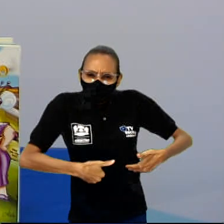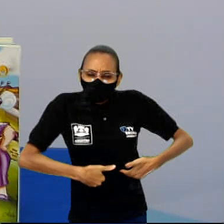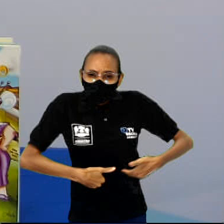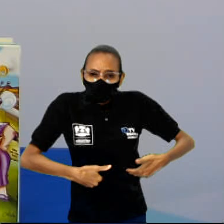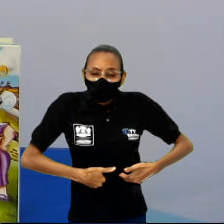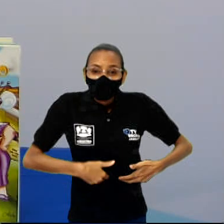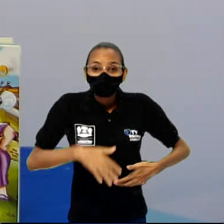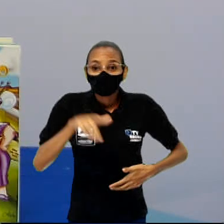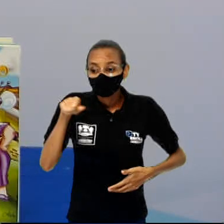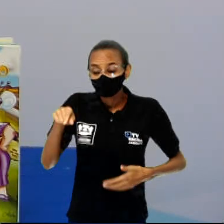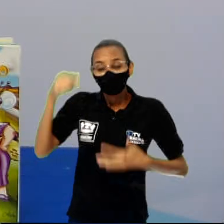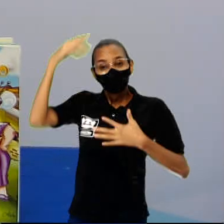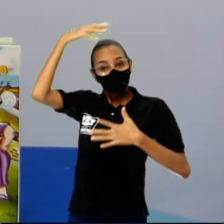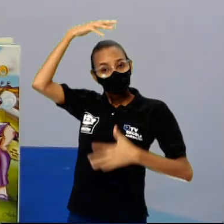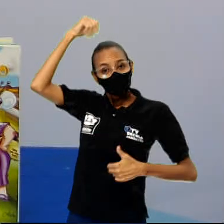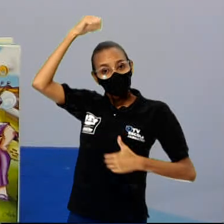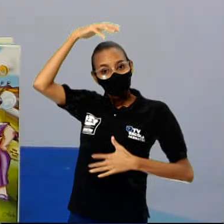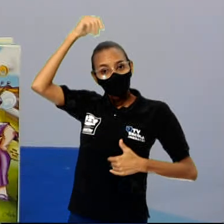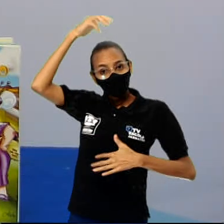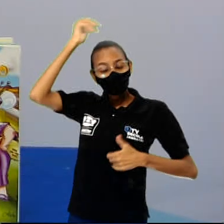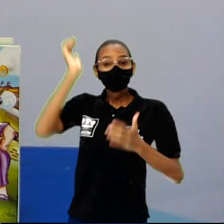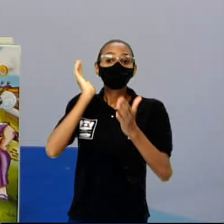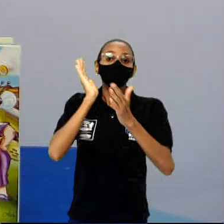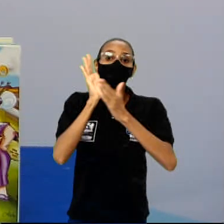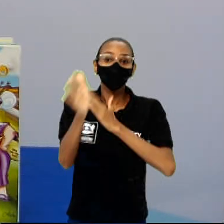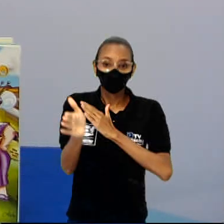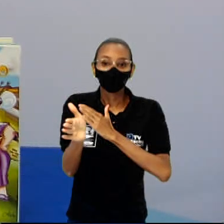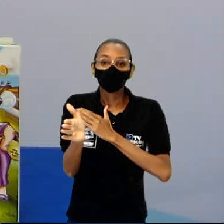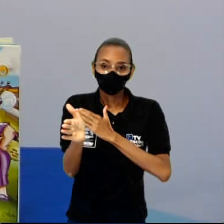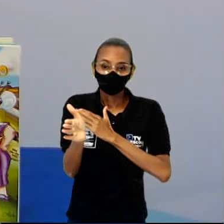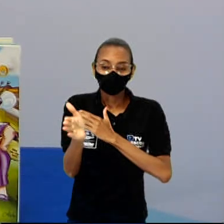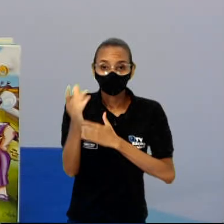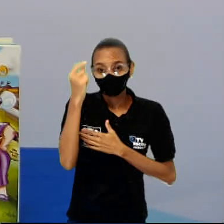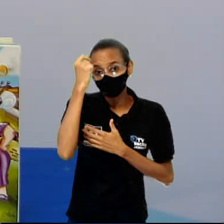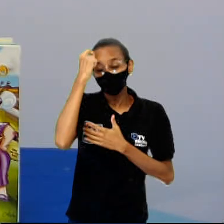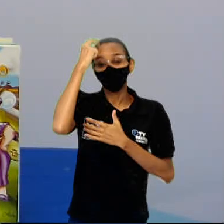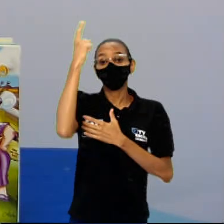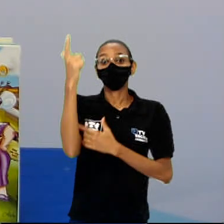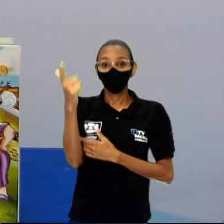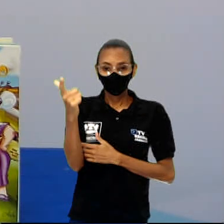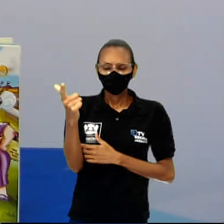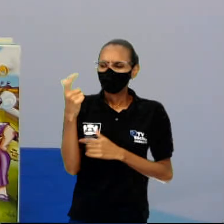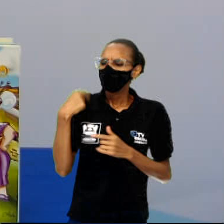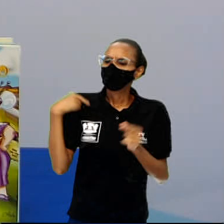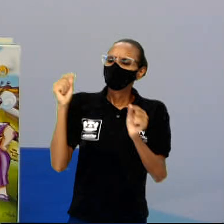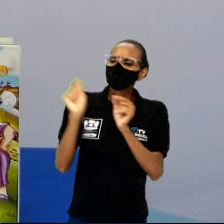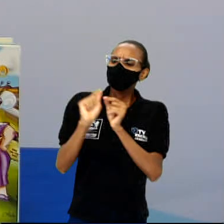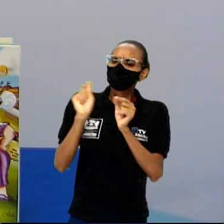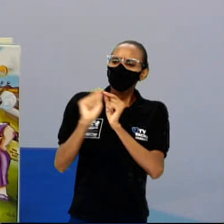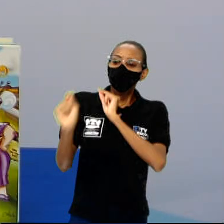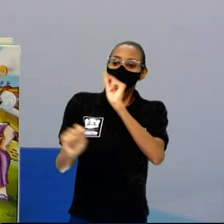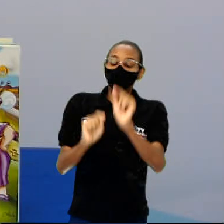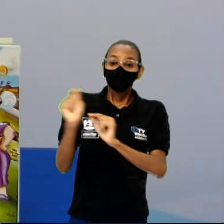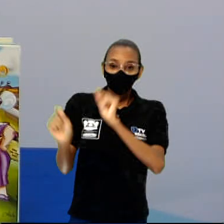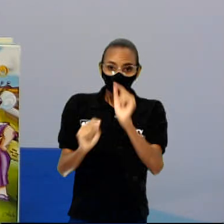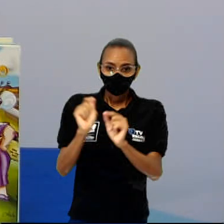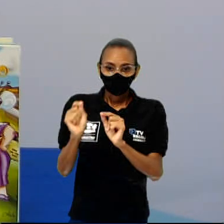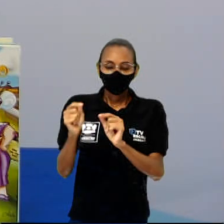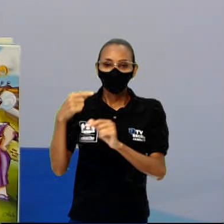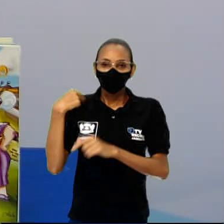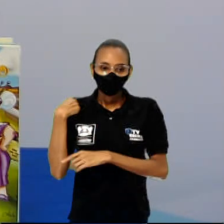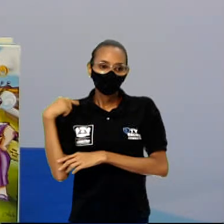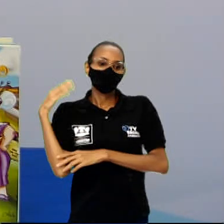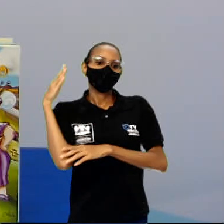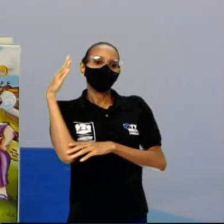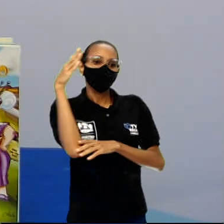conseguiu fugir e queria dar um jeito naquela situação. Então ele pensou, o que é que eu posso fazer? Eu já sei, eu posso ir